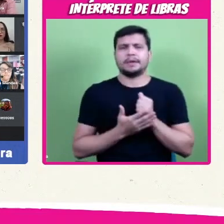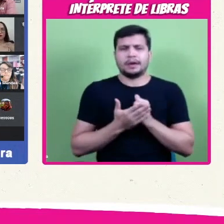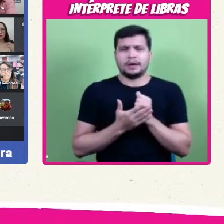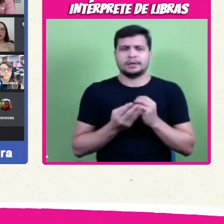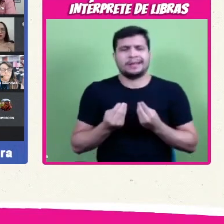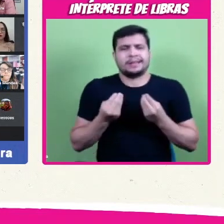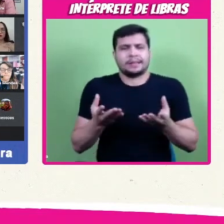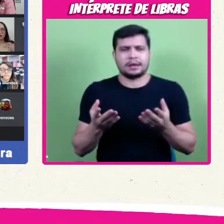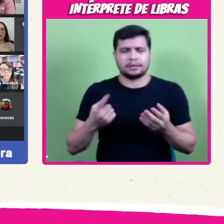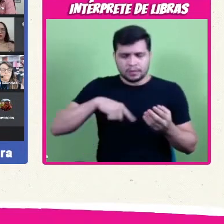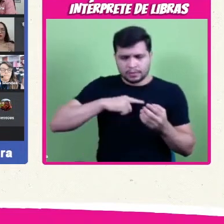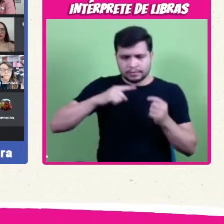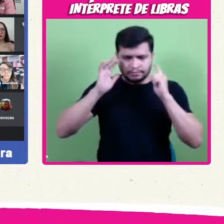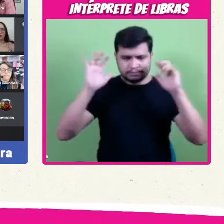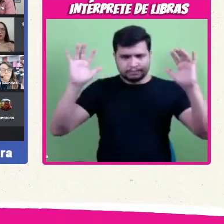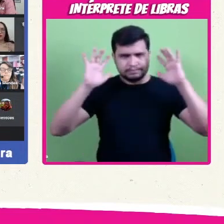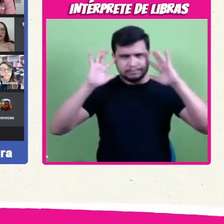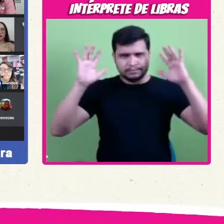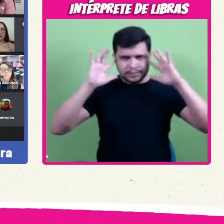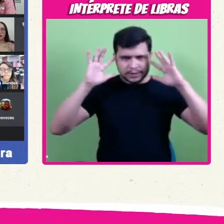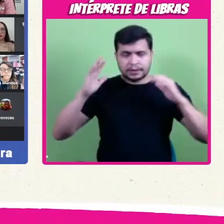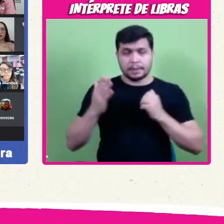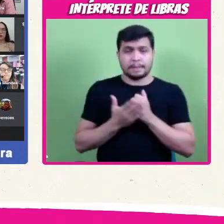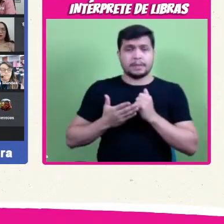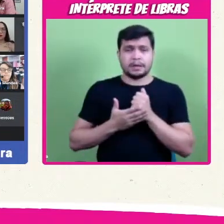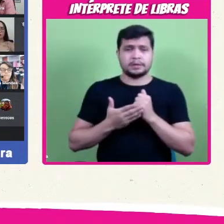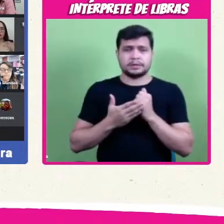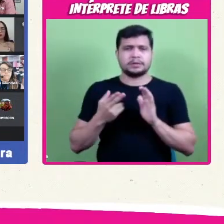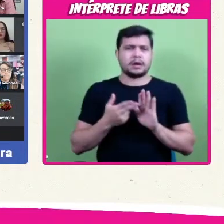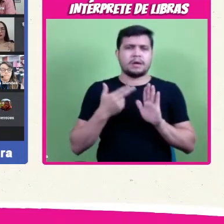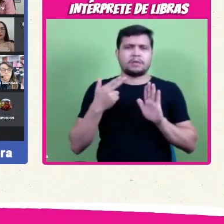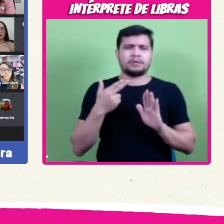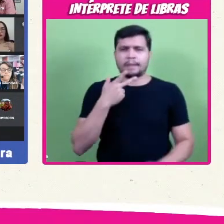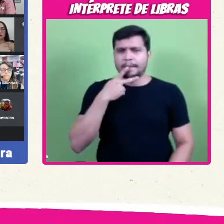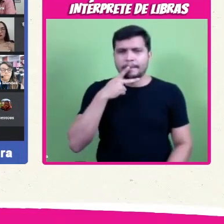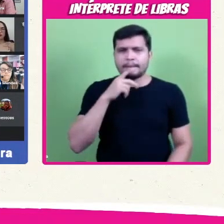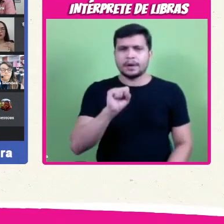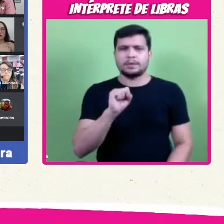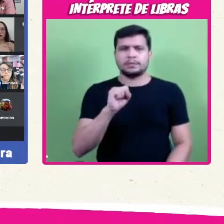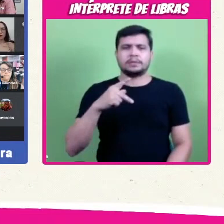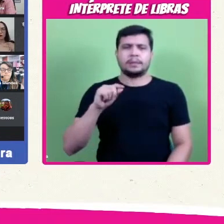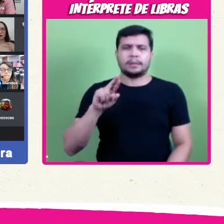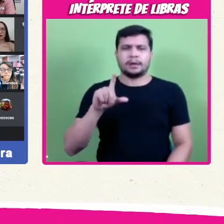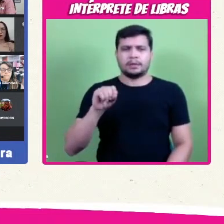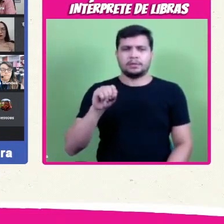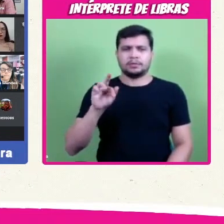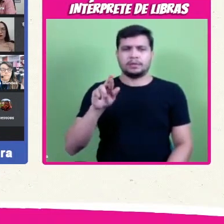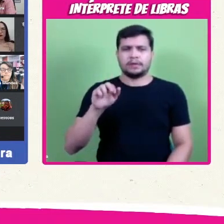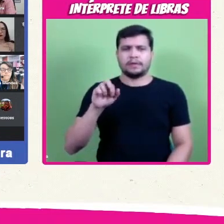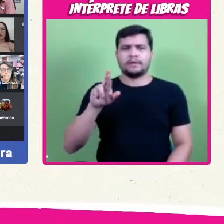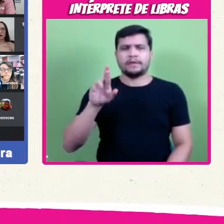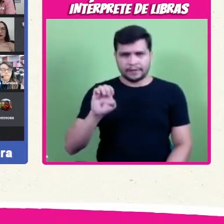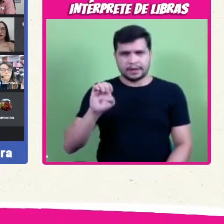reflexões do educador Paulo Freire sobre a necessidade de uma educação preocupada com a formação do